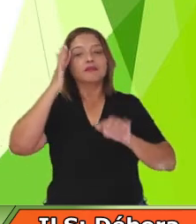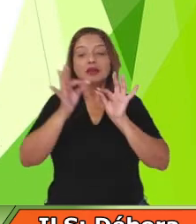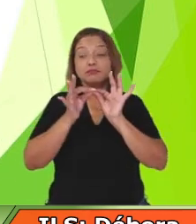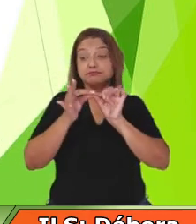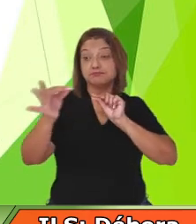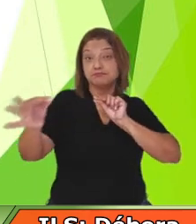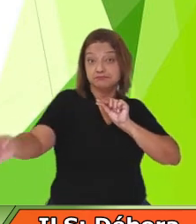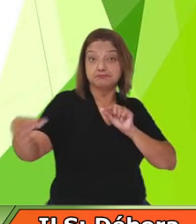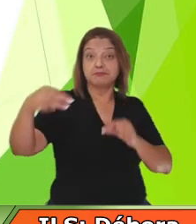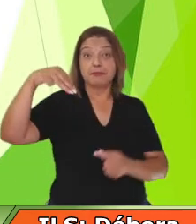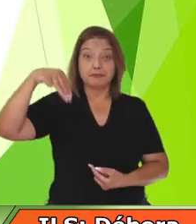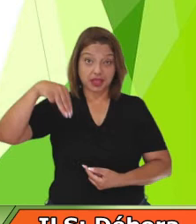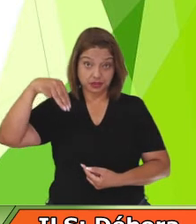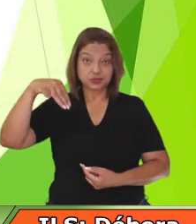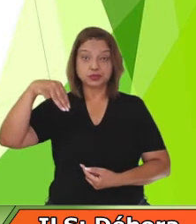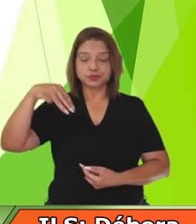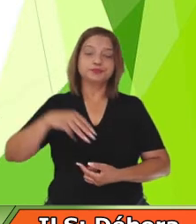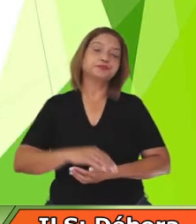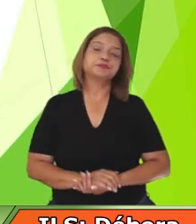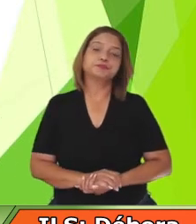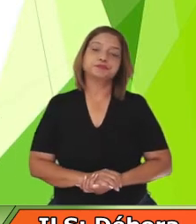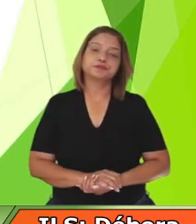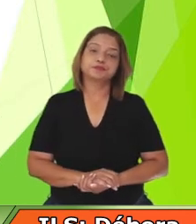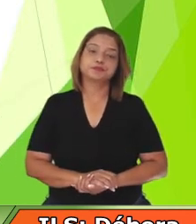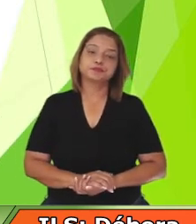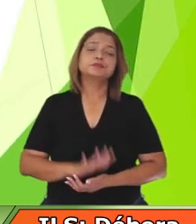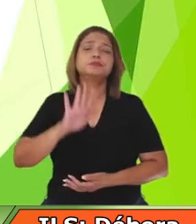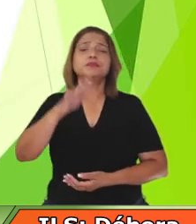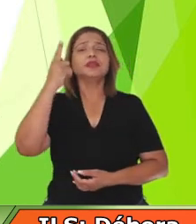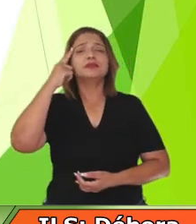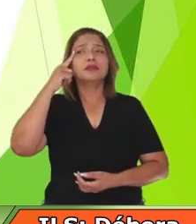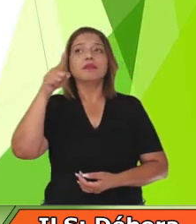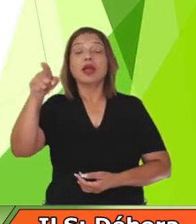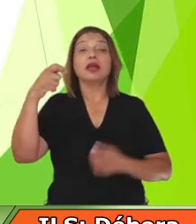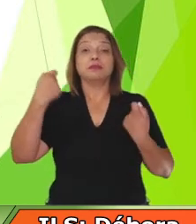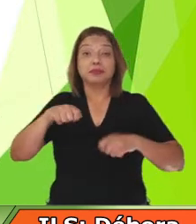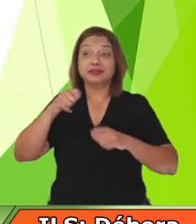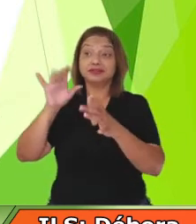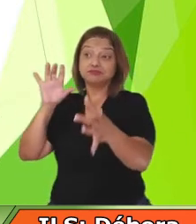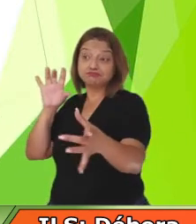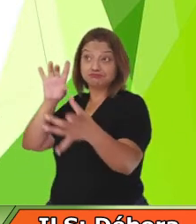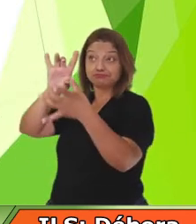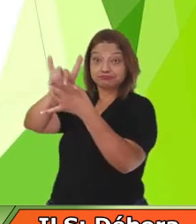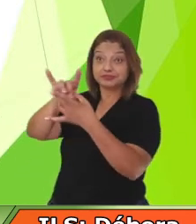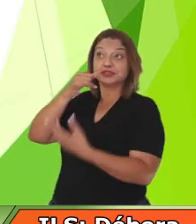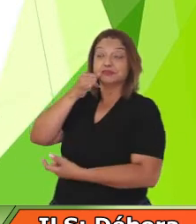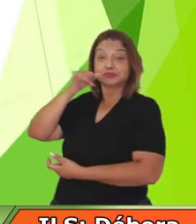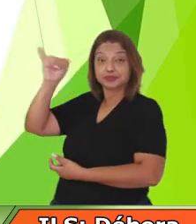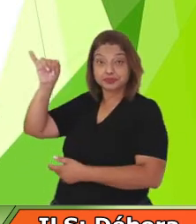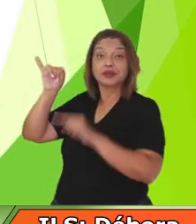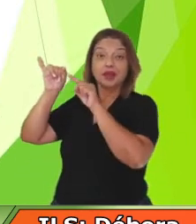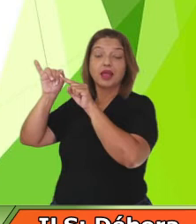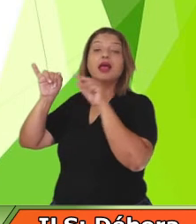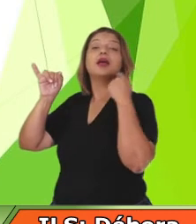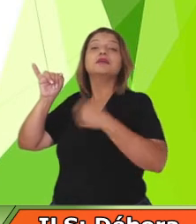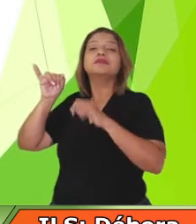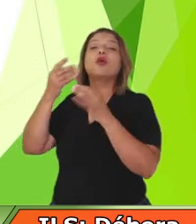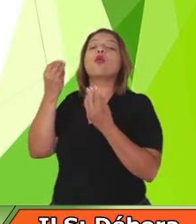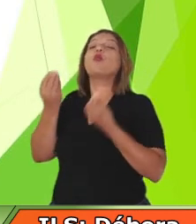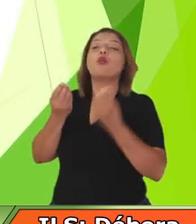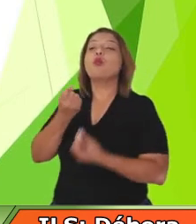em metros. Para fazer a ligação, a quantidade de fio a ser usado